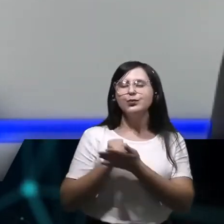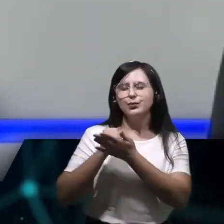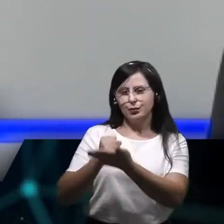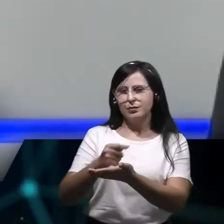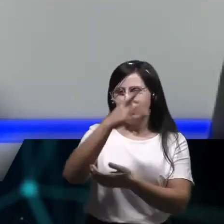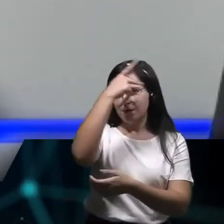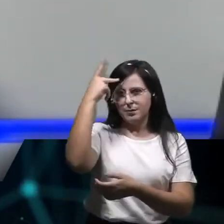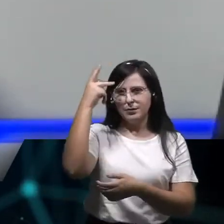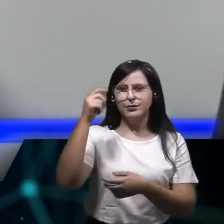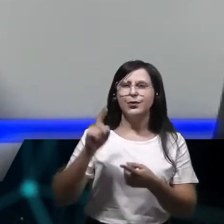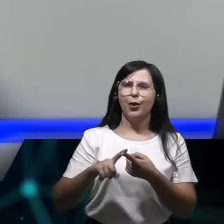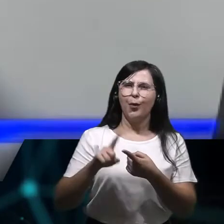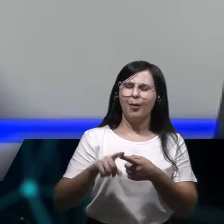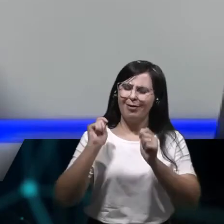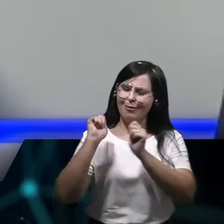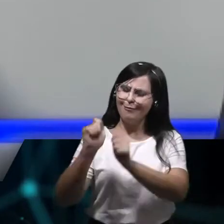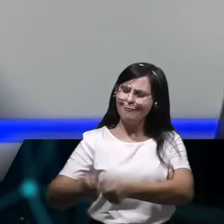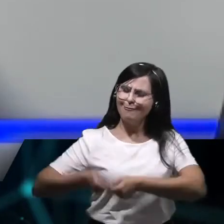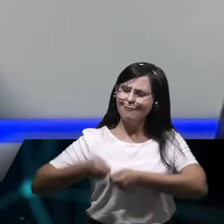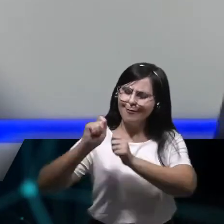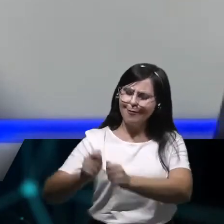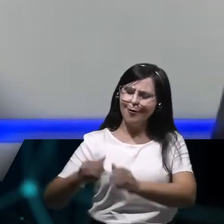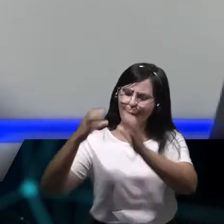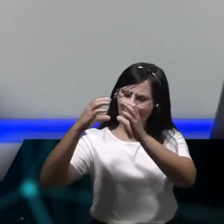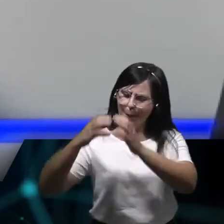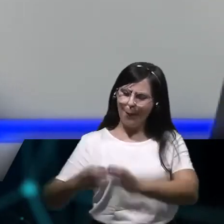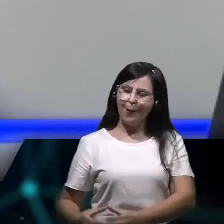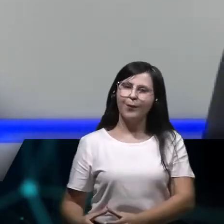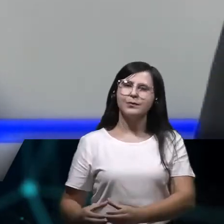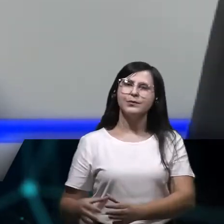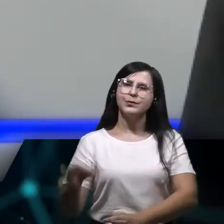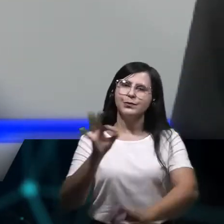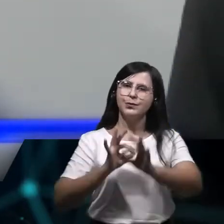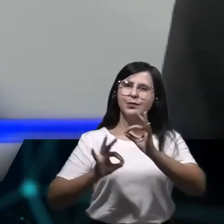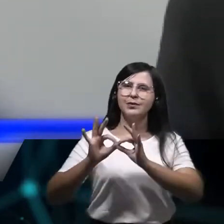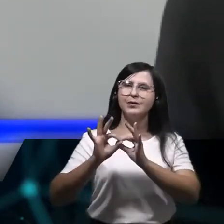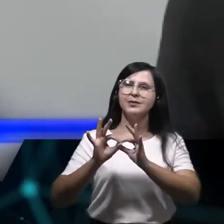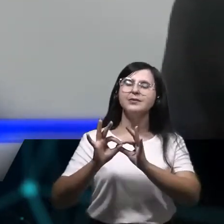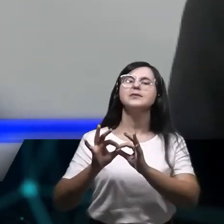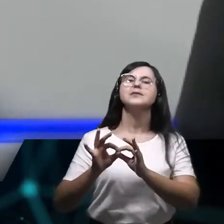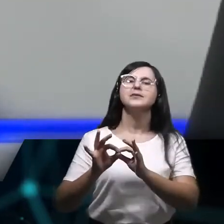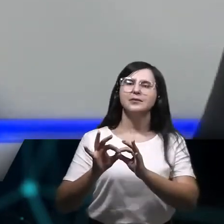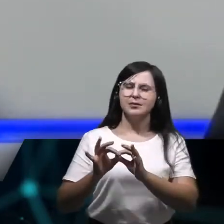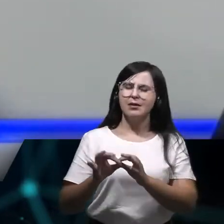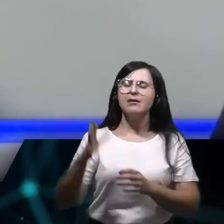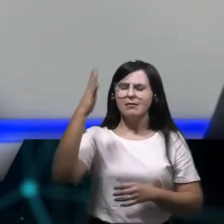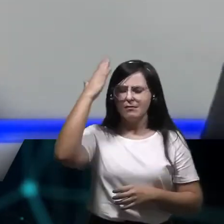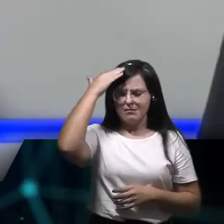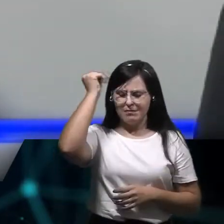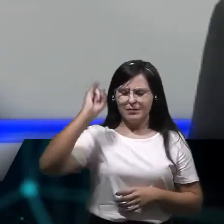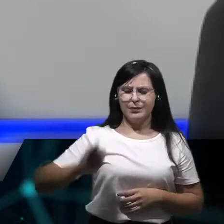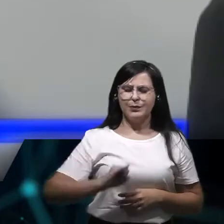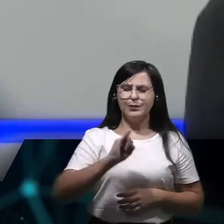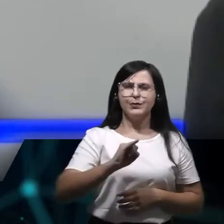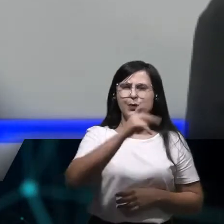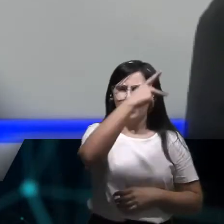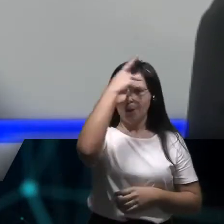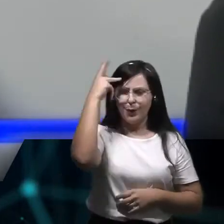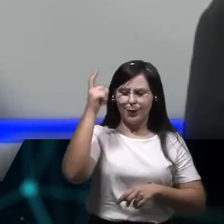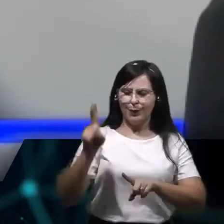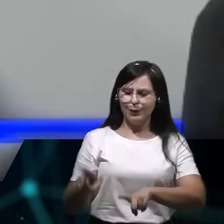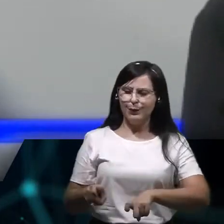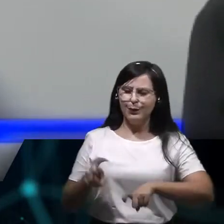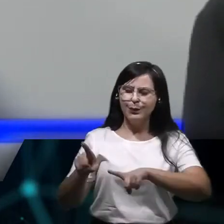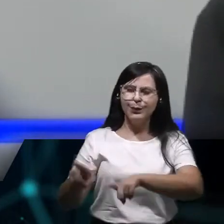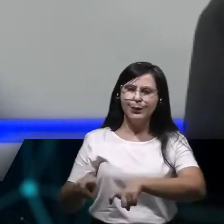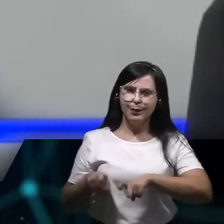limpei barreiro, tampei barragem, né? Vim fazendo minha parte. E eu sei a importância do homem do campo. E sei também com